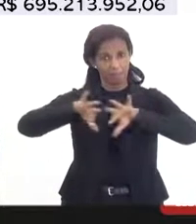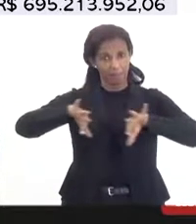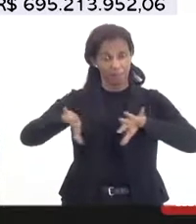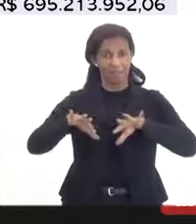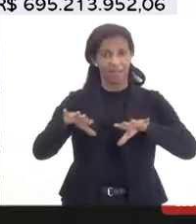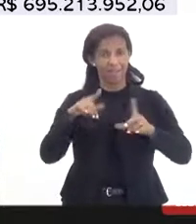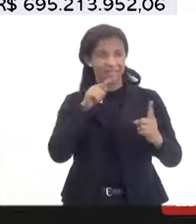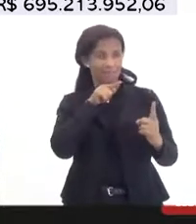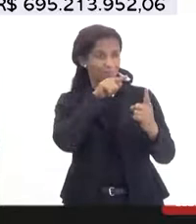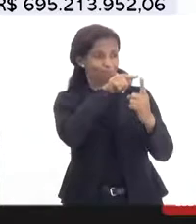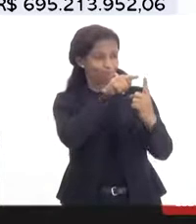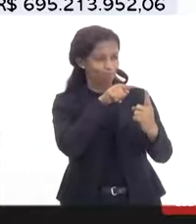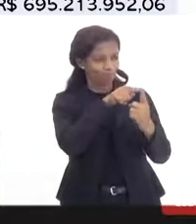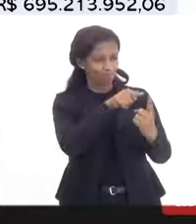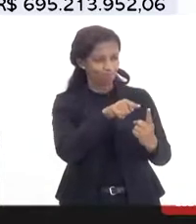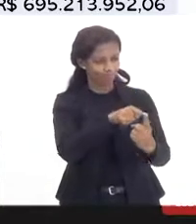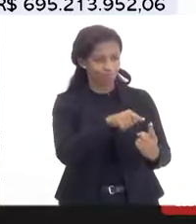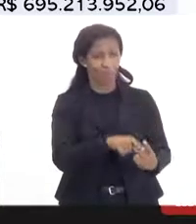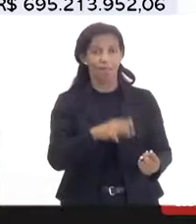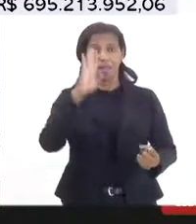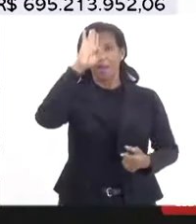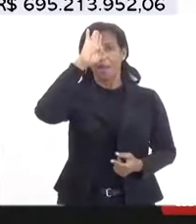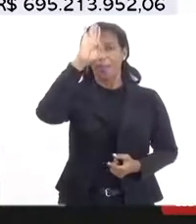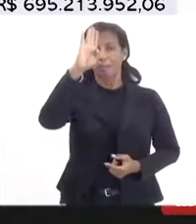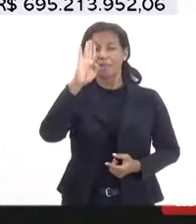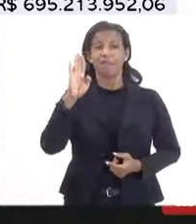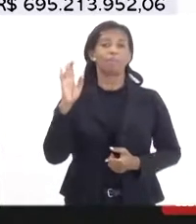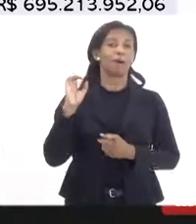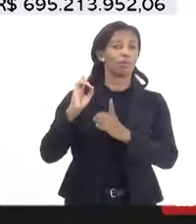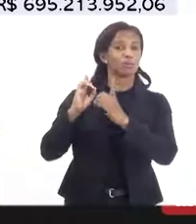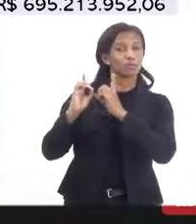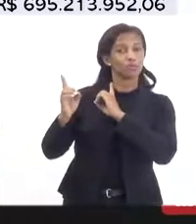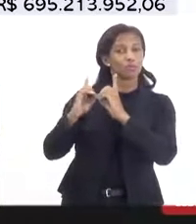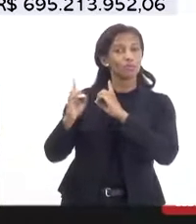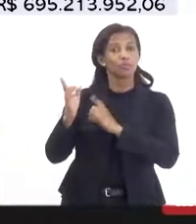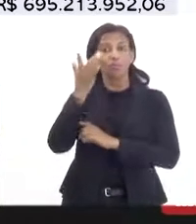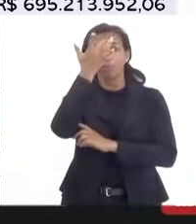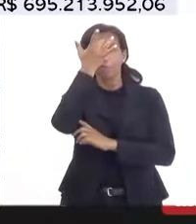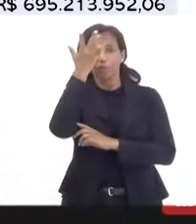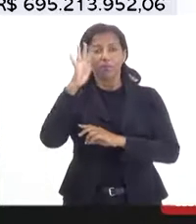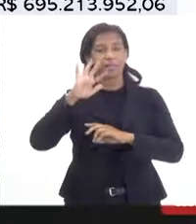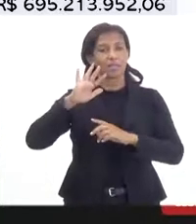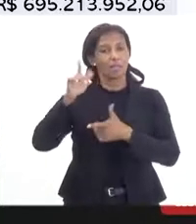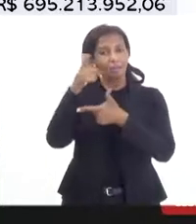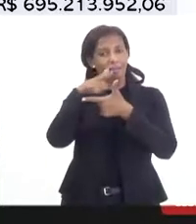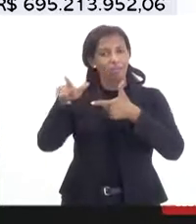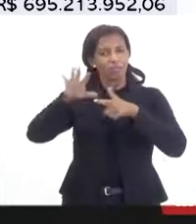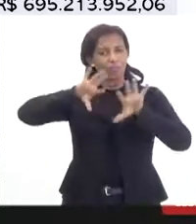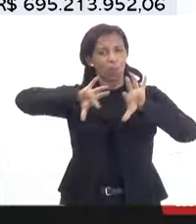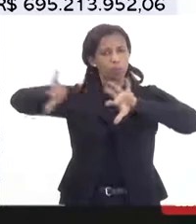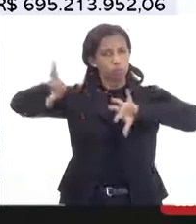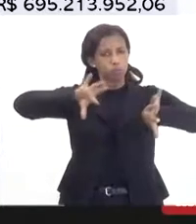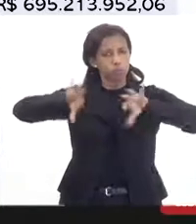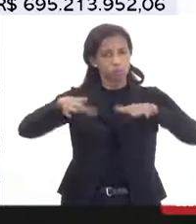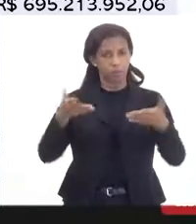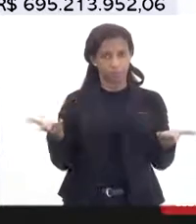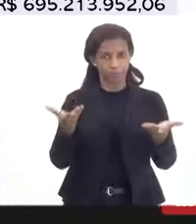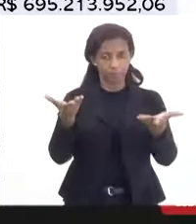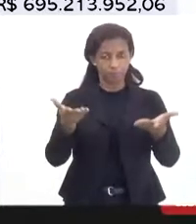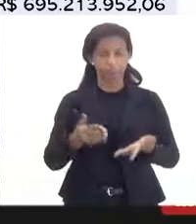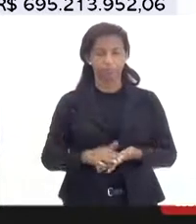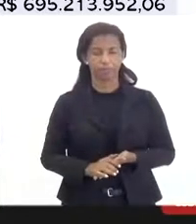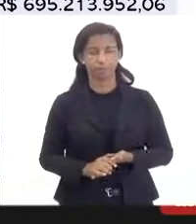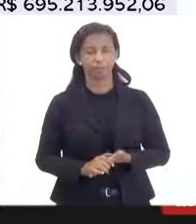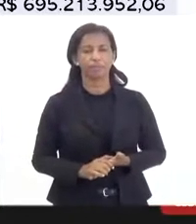tentei identificar a tese principal sendo discutida para fazer essa divisão aqui para os senhores.